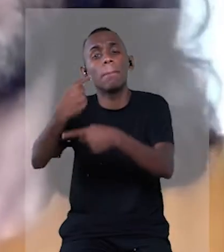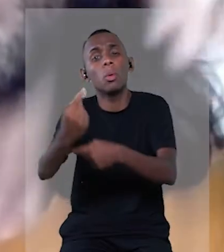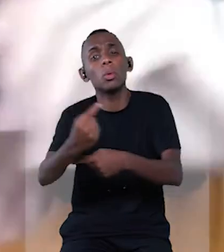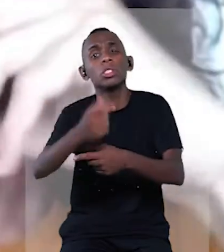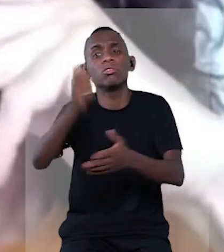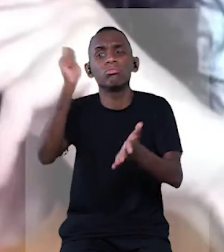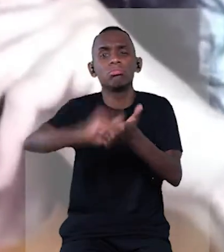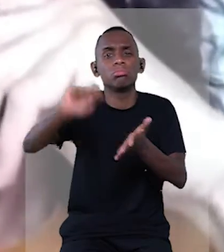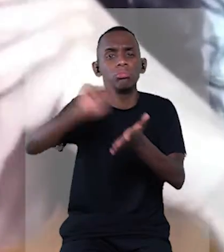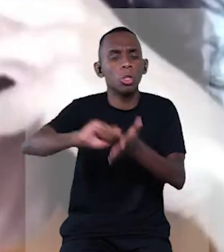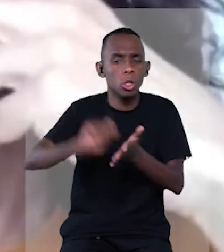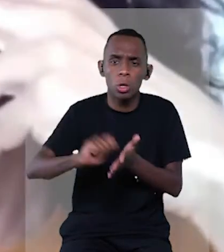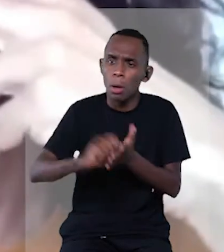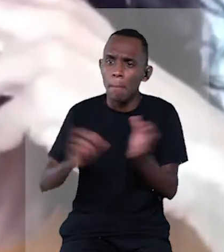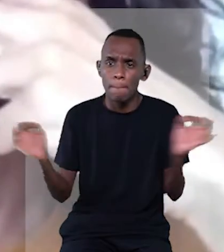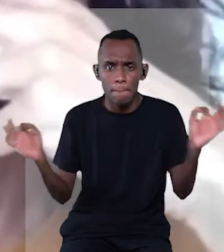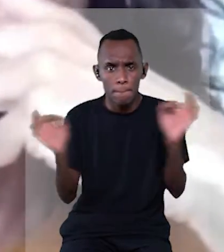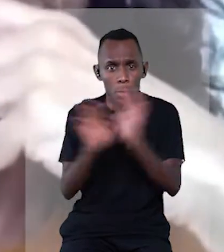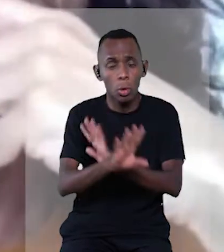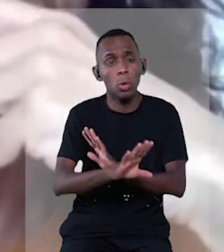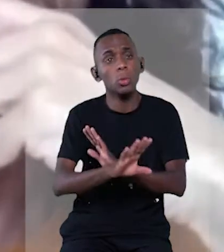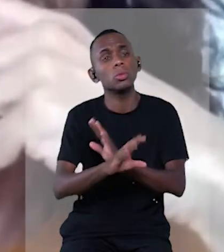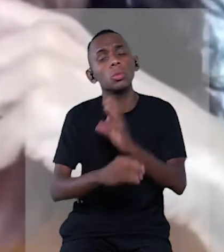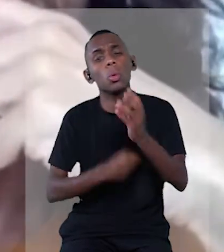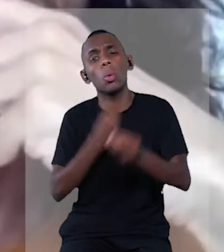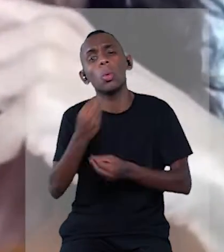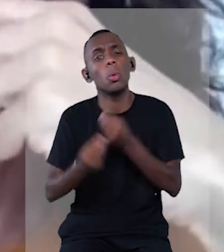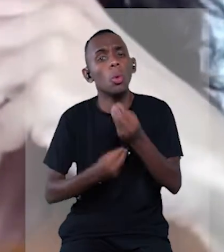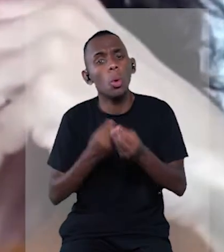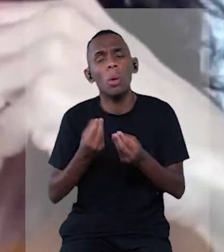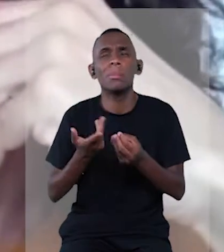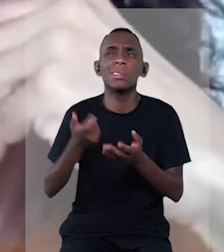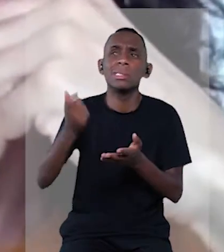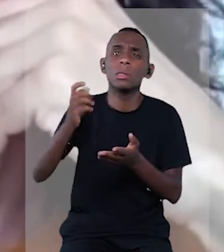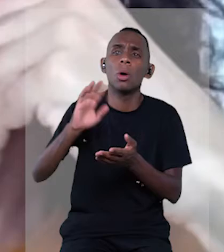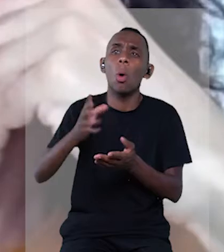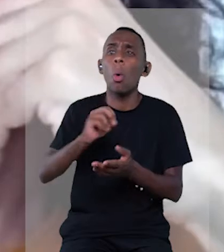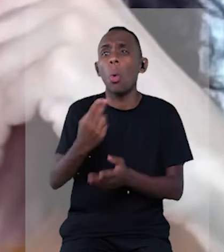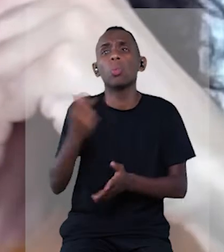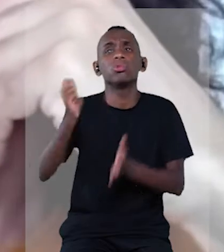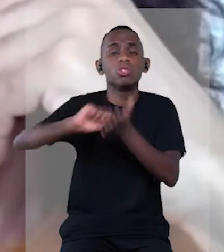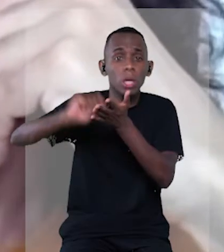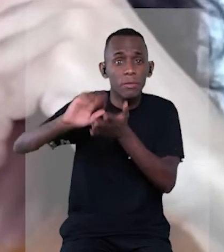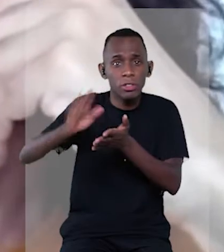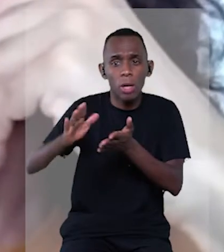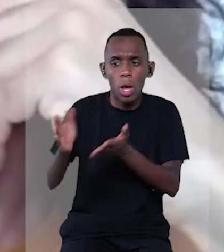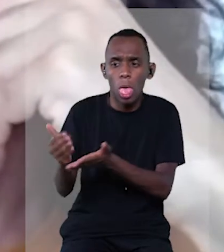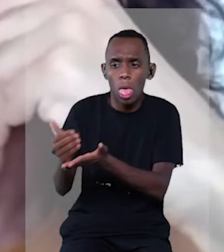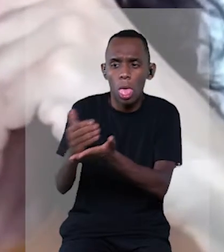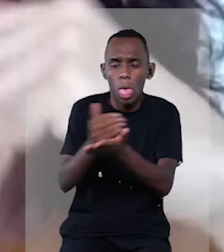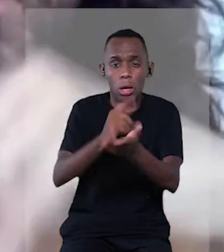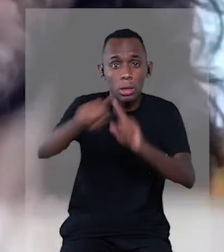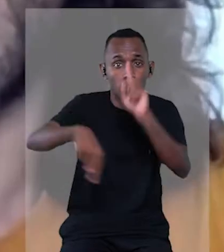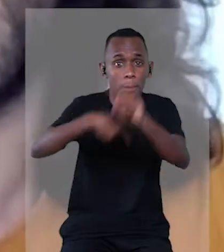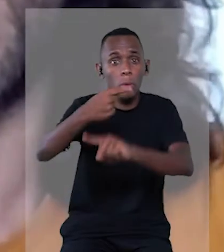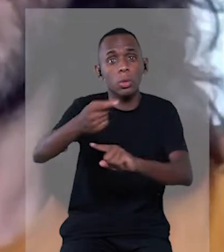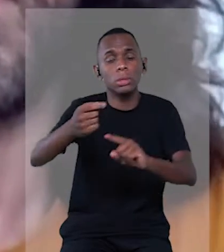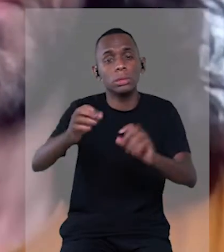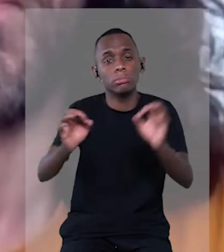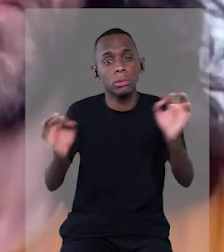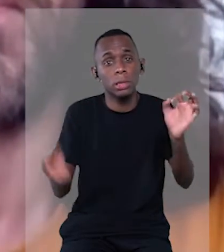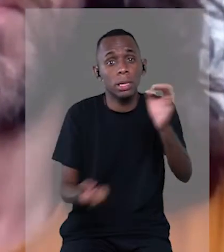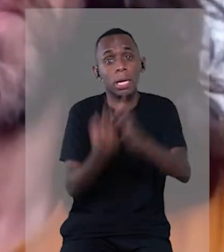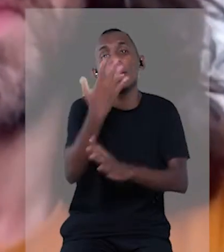encontros, ou você primeiro, né, já escrevi e falou, eu acho que dá para ir reunindo esses textos aqui para um